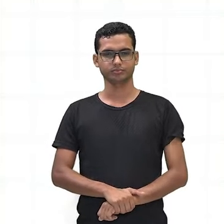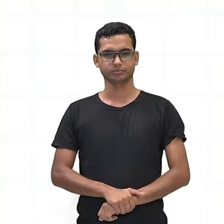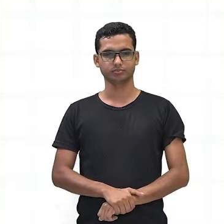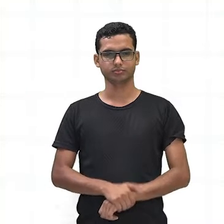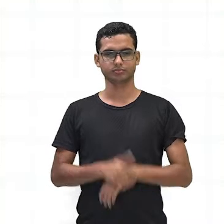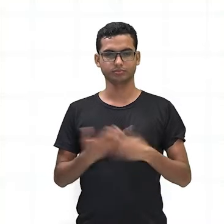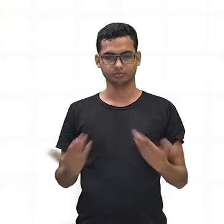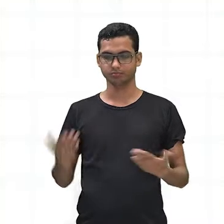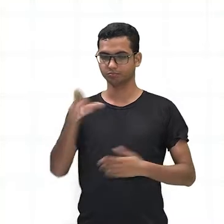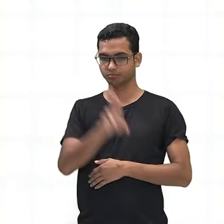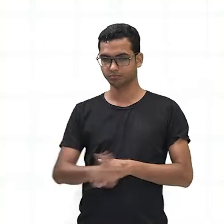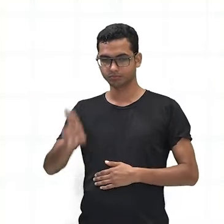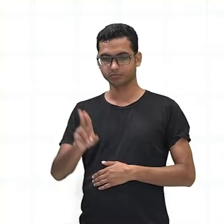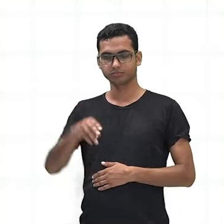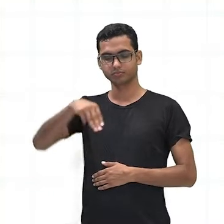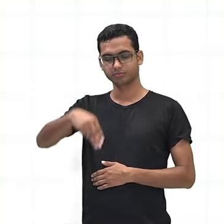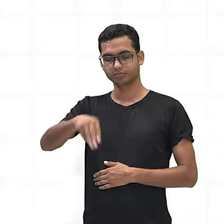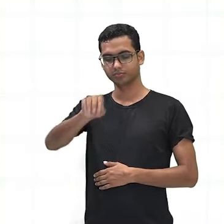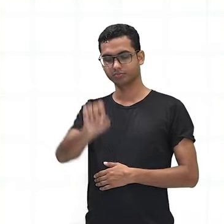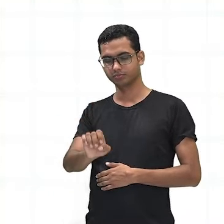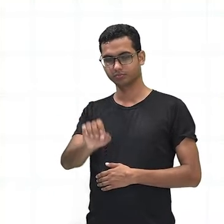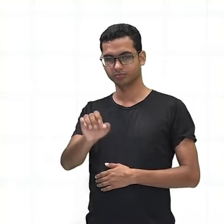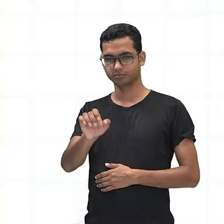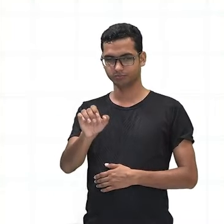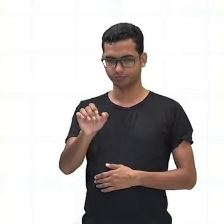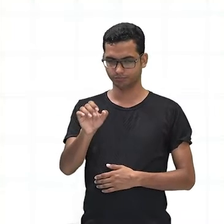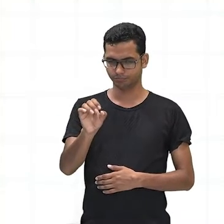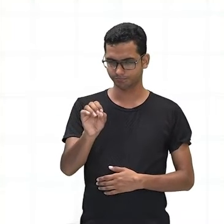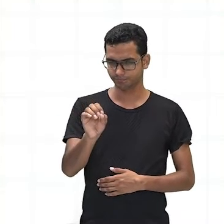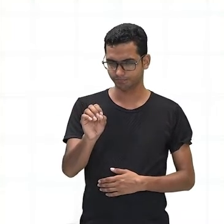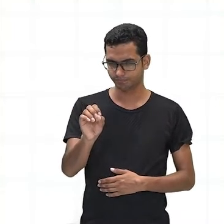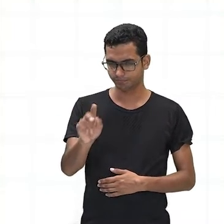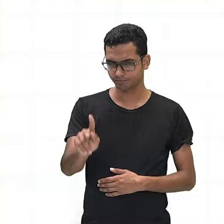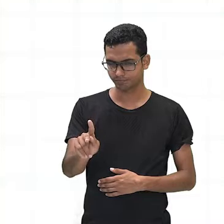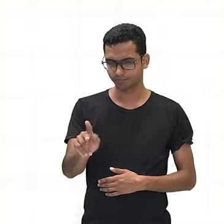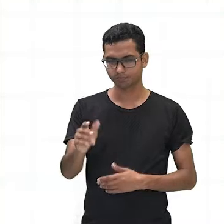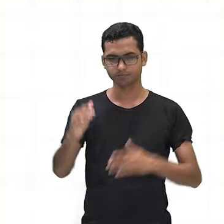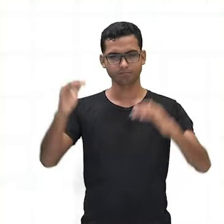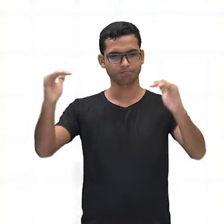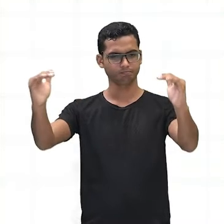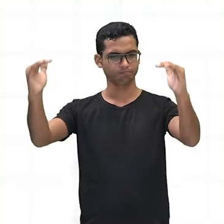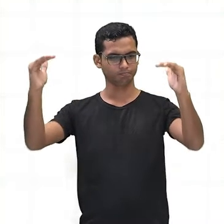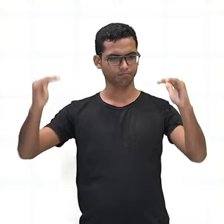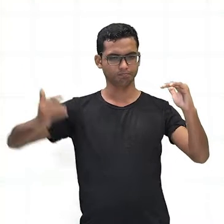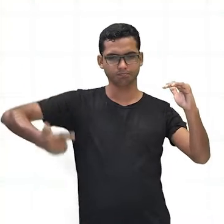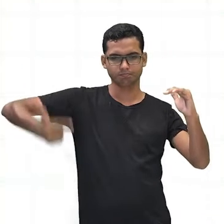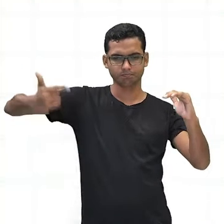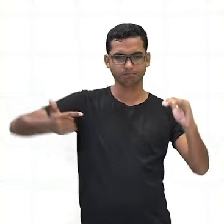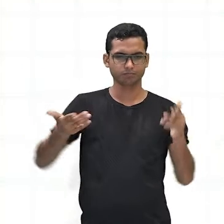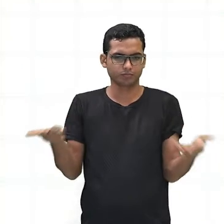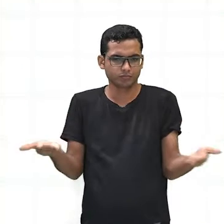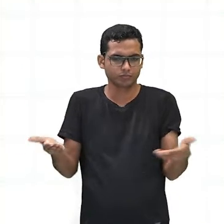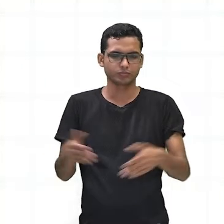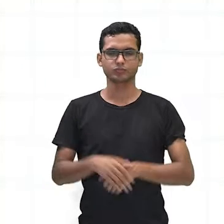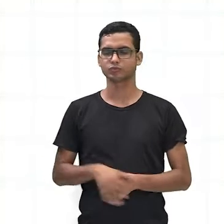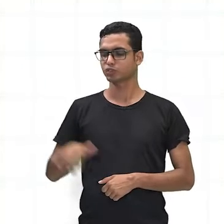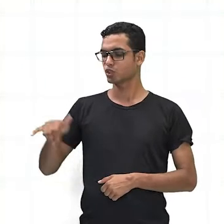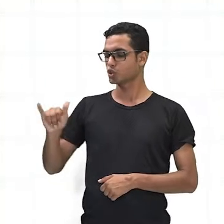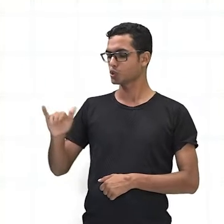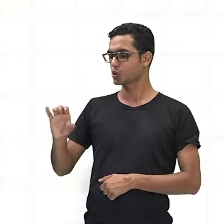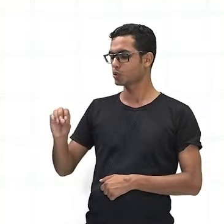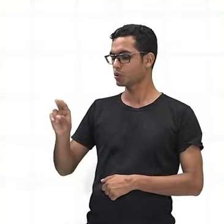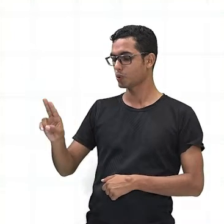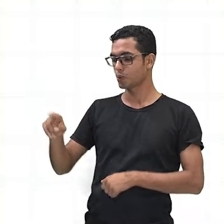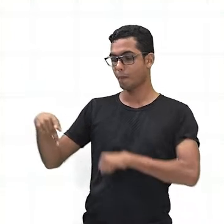utilizar o me, right? Próximo agora é do you,